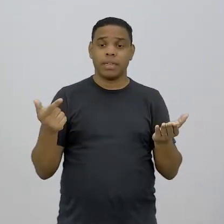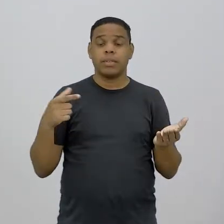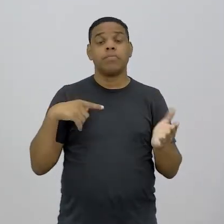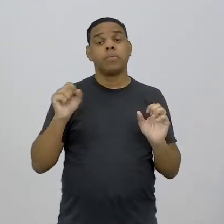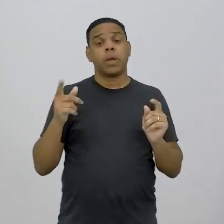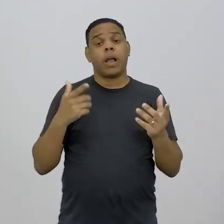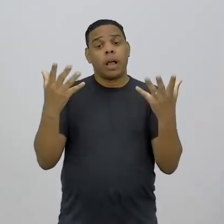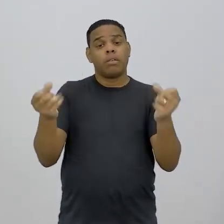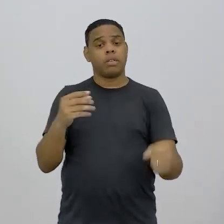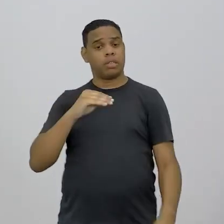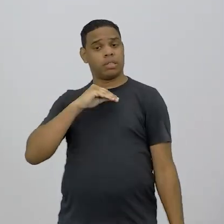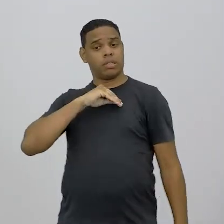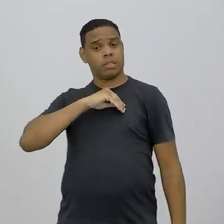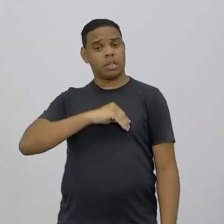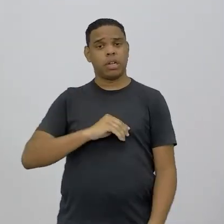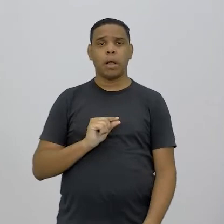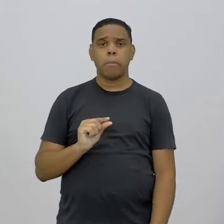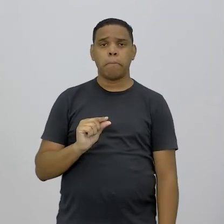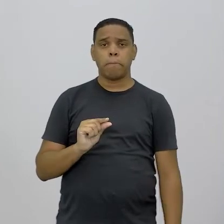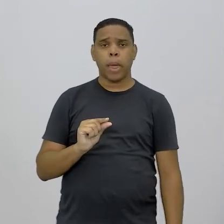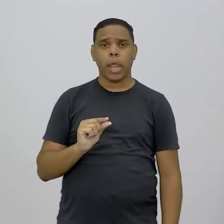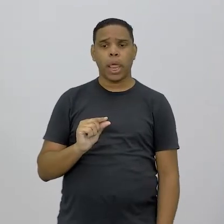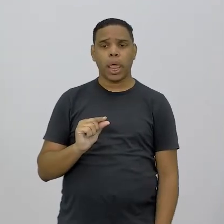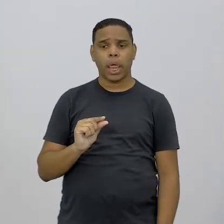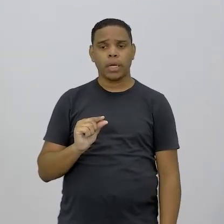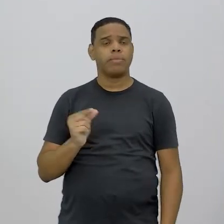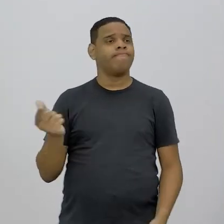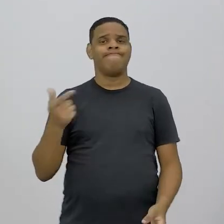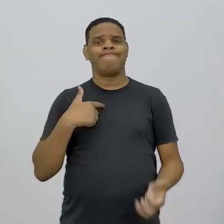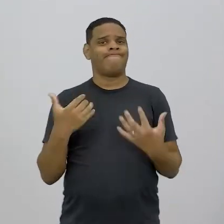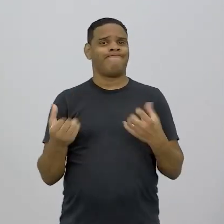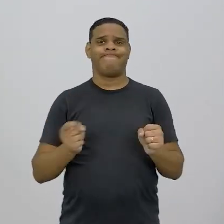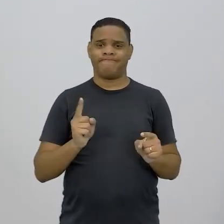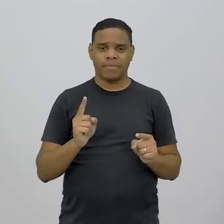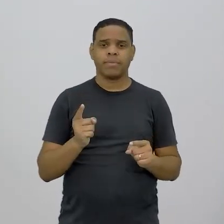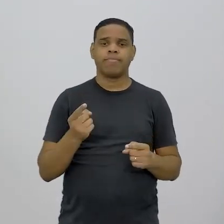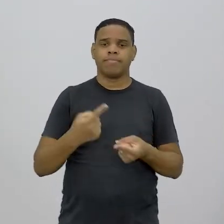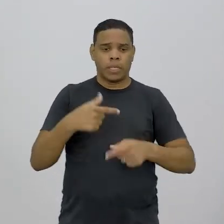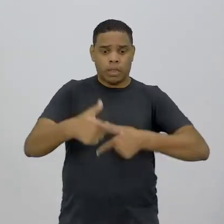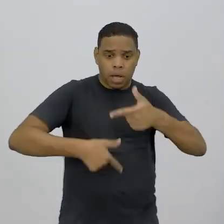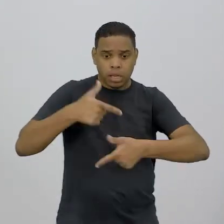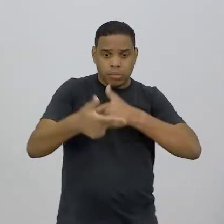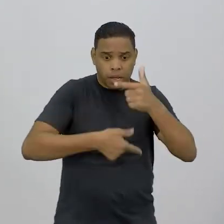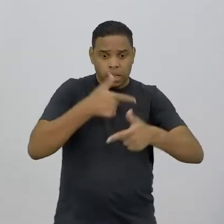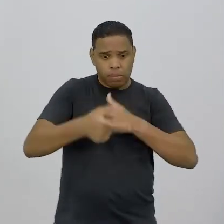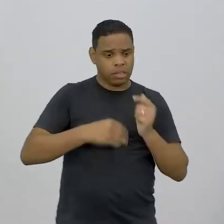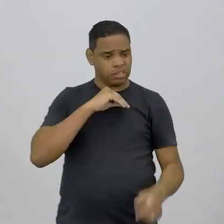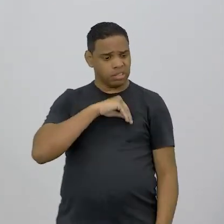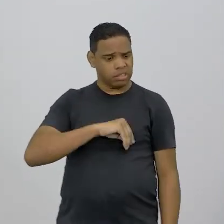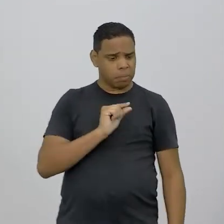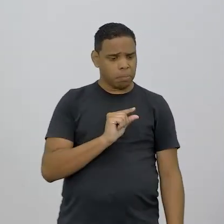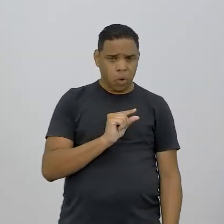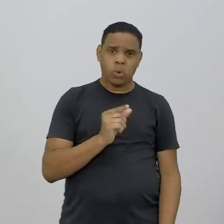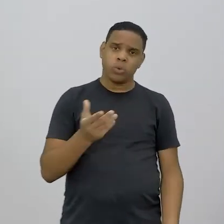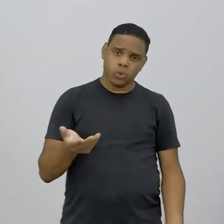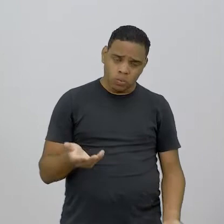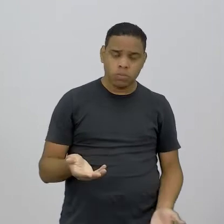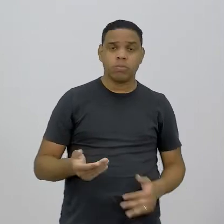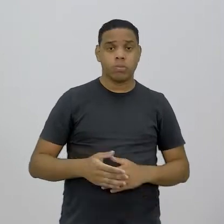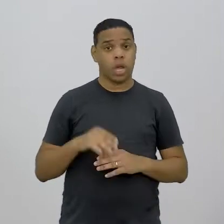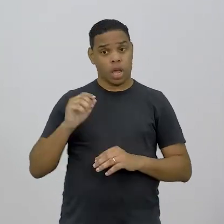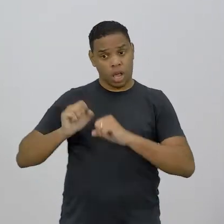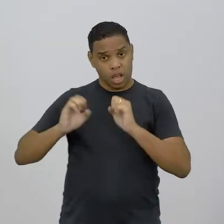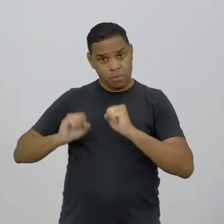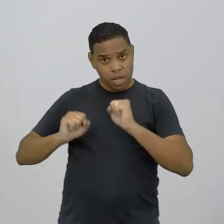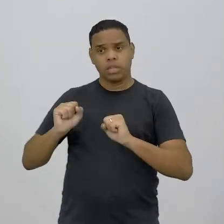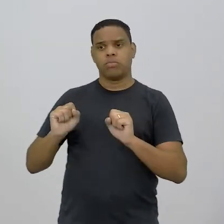aceitavam um salário que não condizia com o que eles produziam em termos de valor, de riqueza, né? Então,